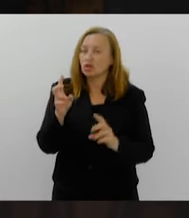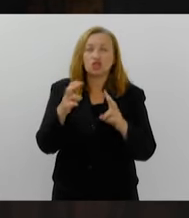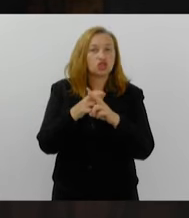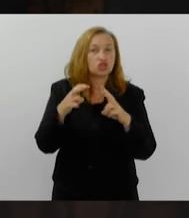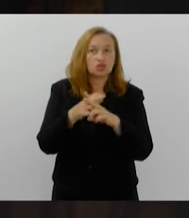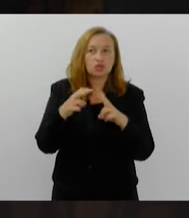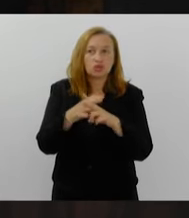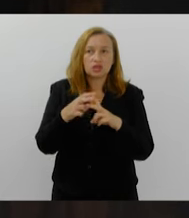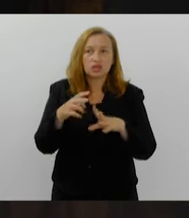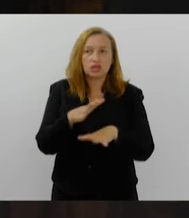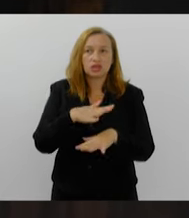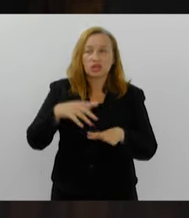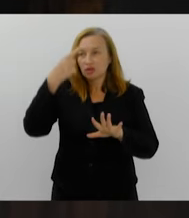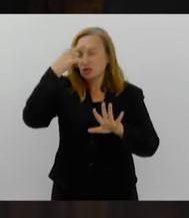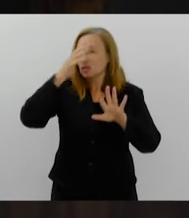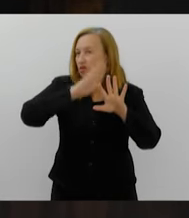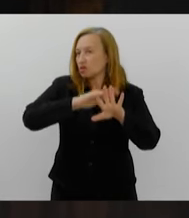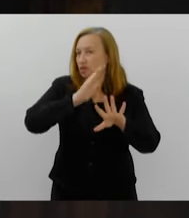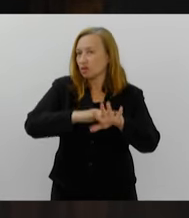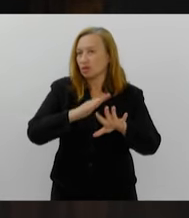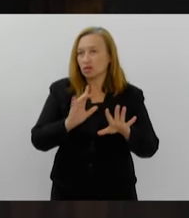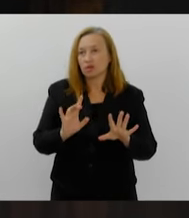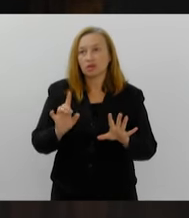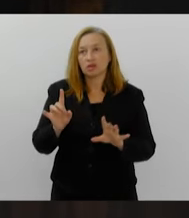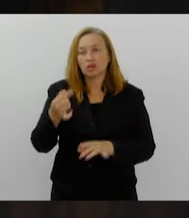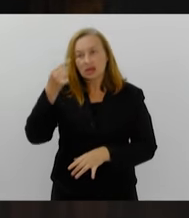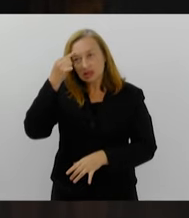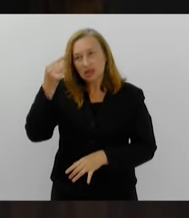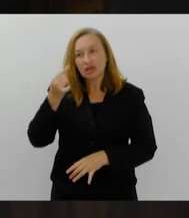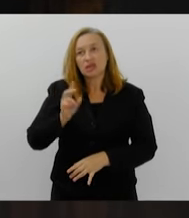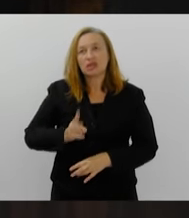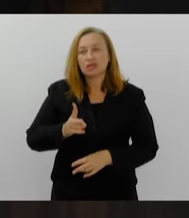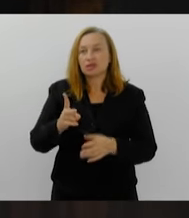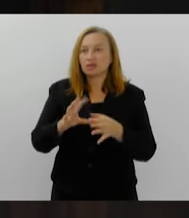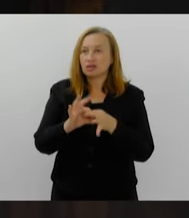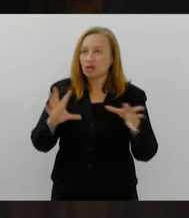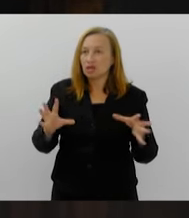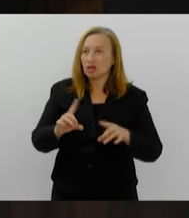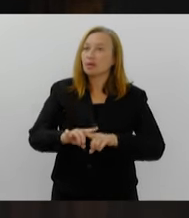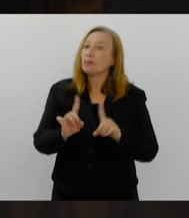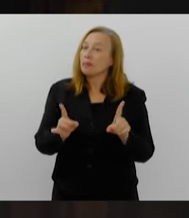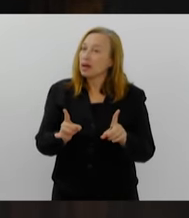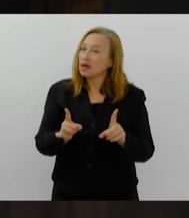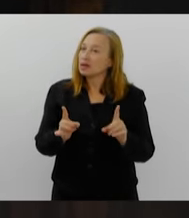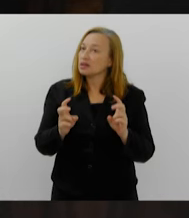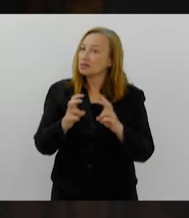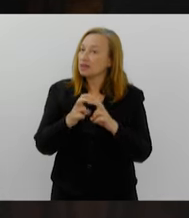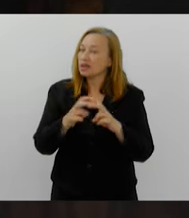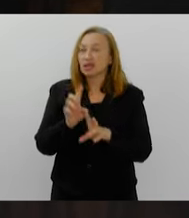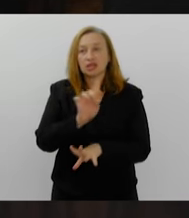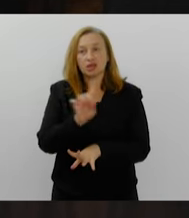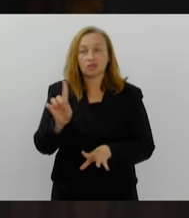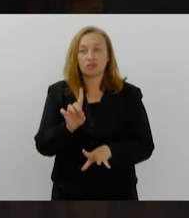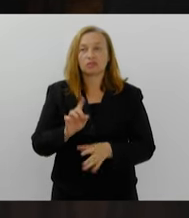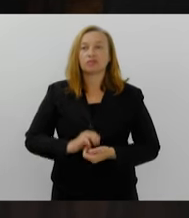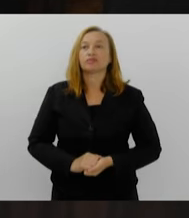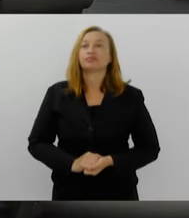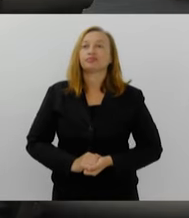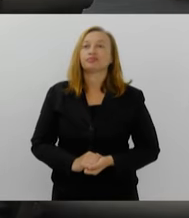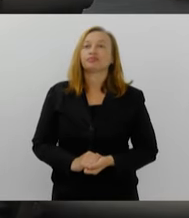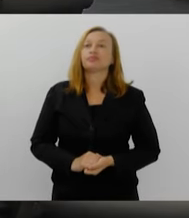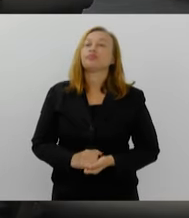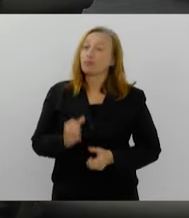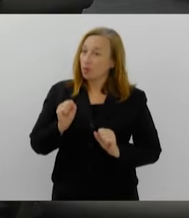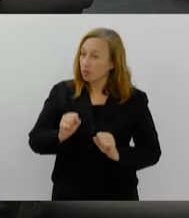no campo da ideologia e das ideias sempre serão permitidas. Peraí, mas... bate-boca não. Bate-boca não. Estou